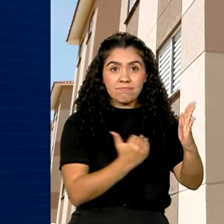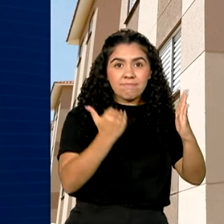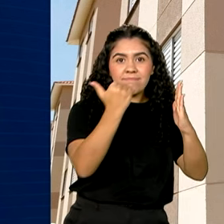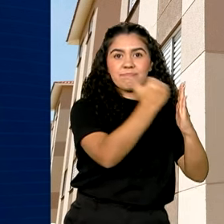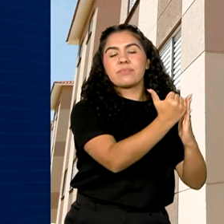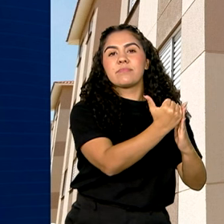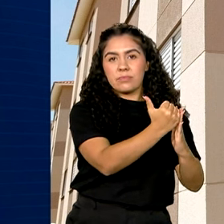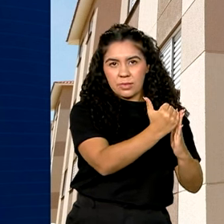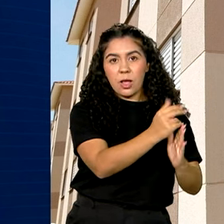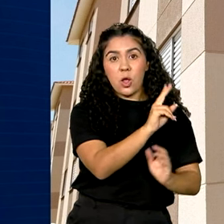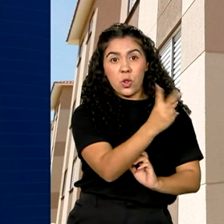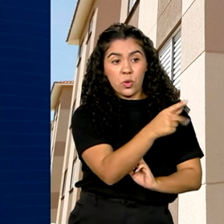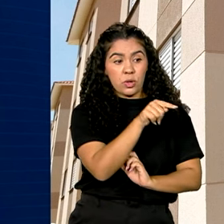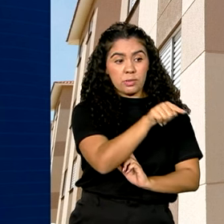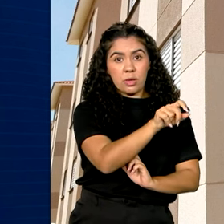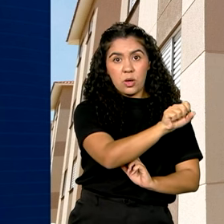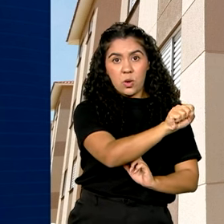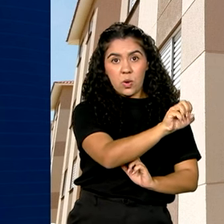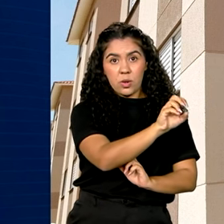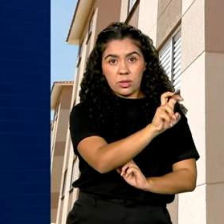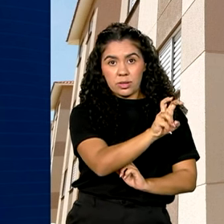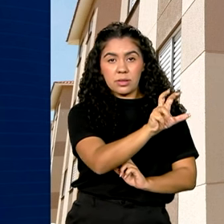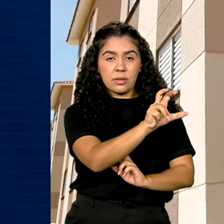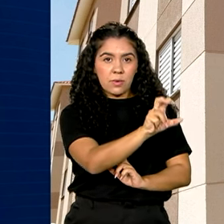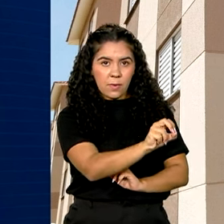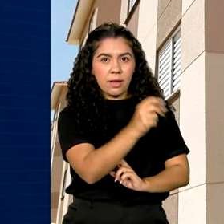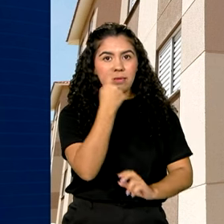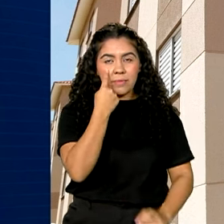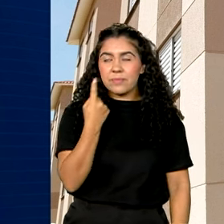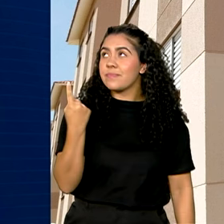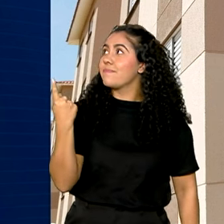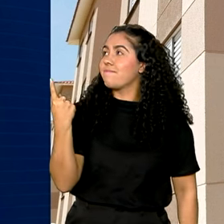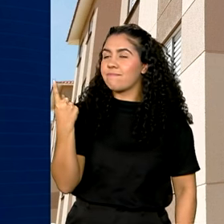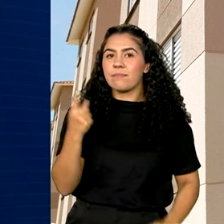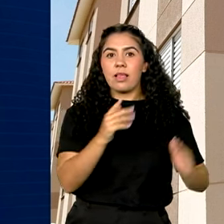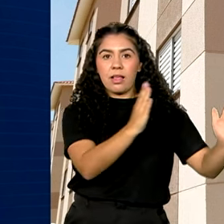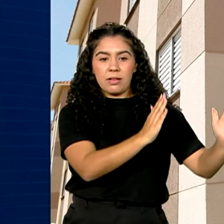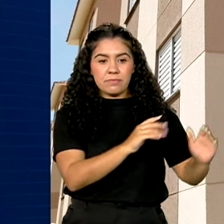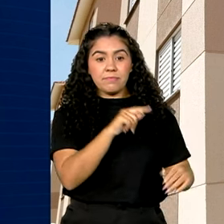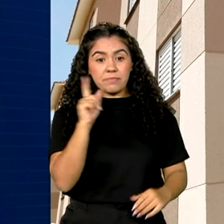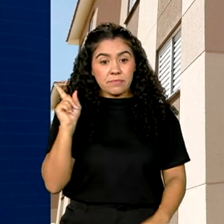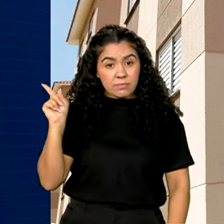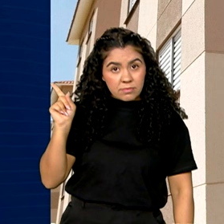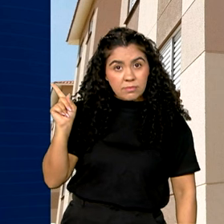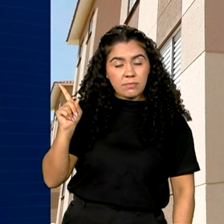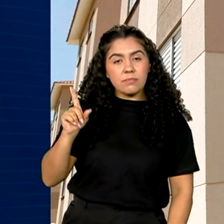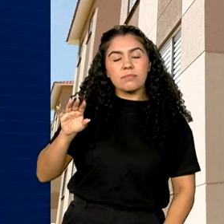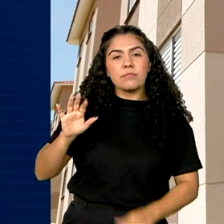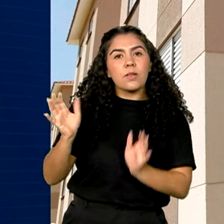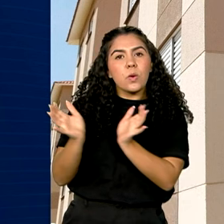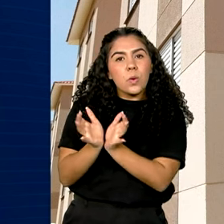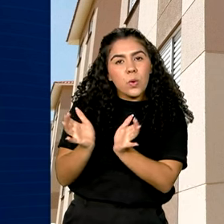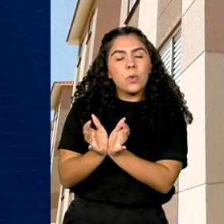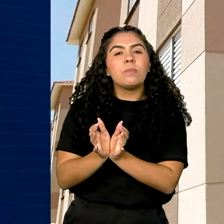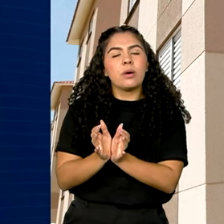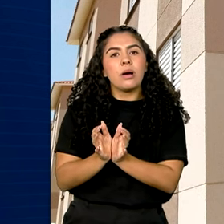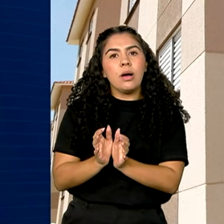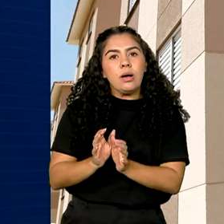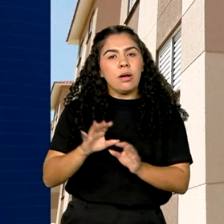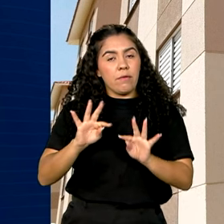até R 2.850 por unidade familiar nesta faixa as famílias